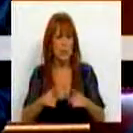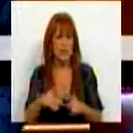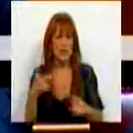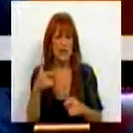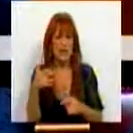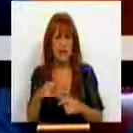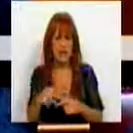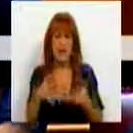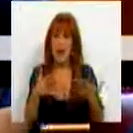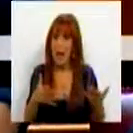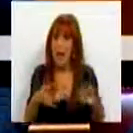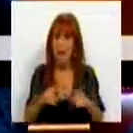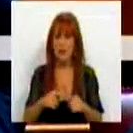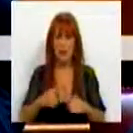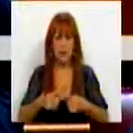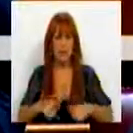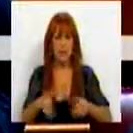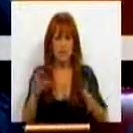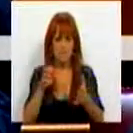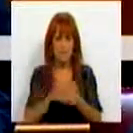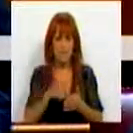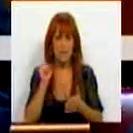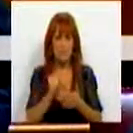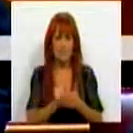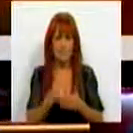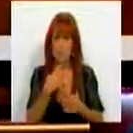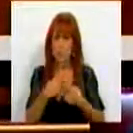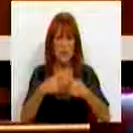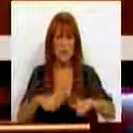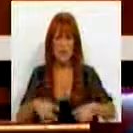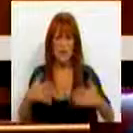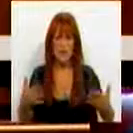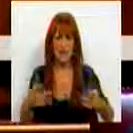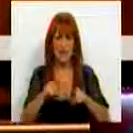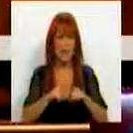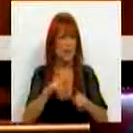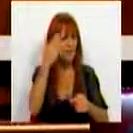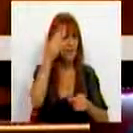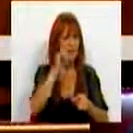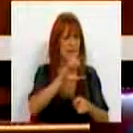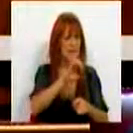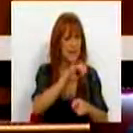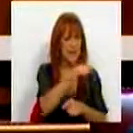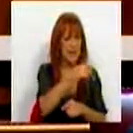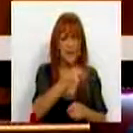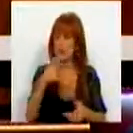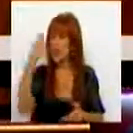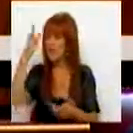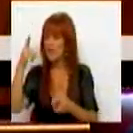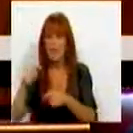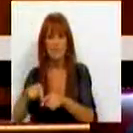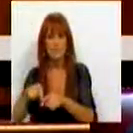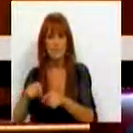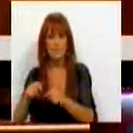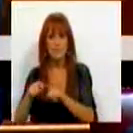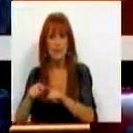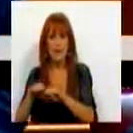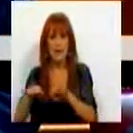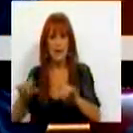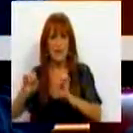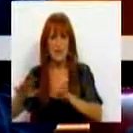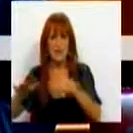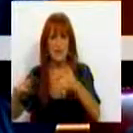TTIP. E esta é uma diferença que marca uma grande diferença entre o que está previsto no CETA e o que estava previsto na